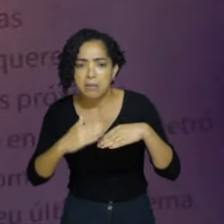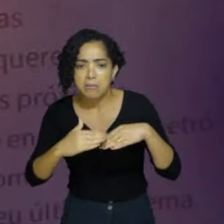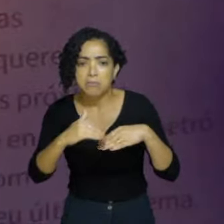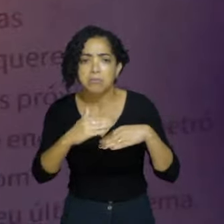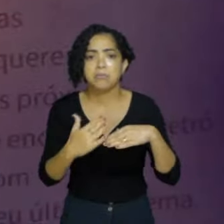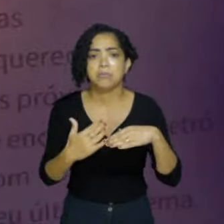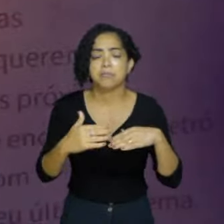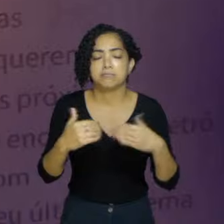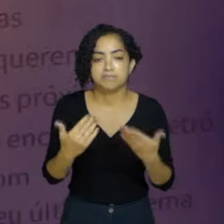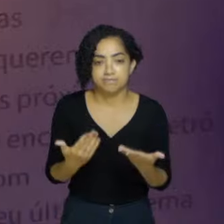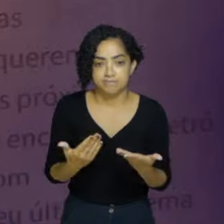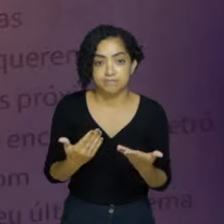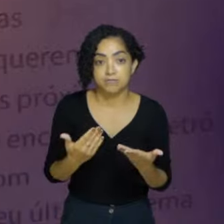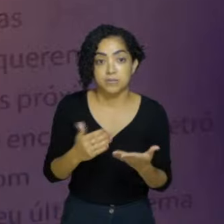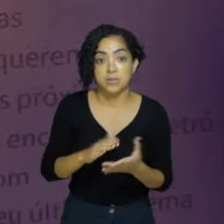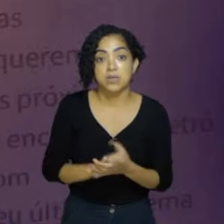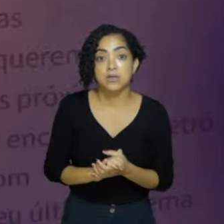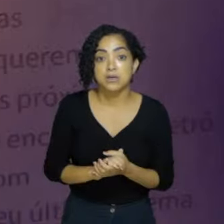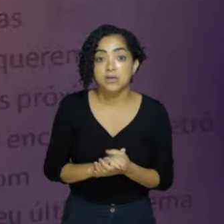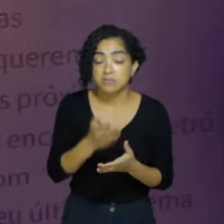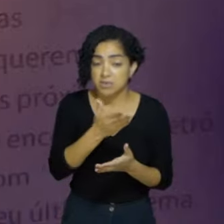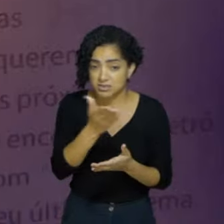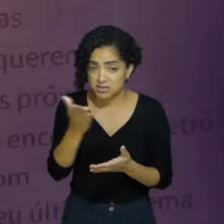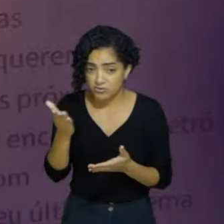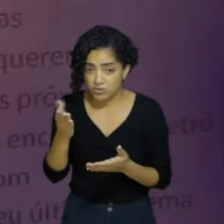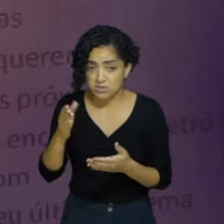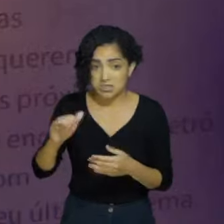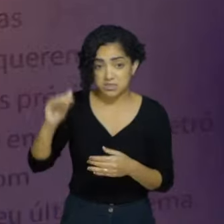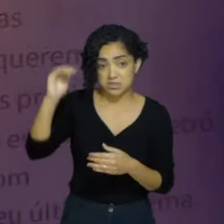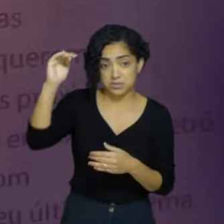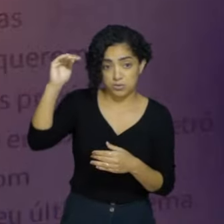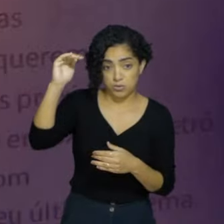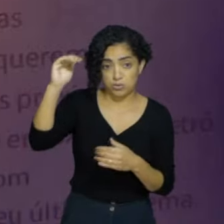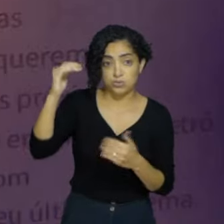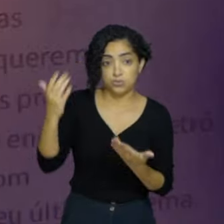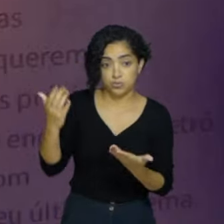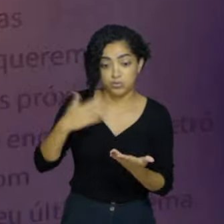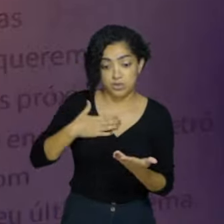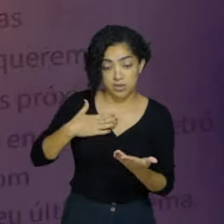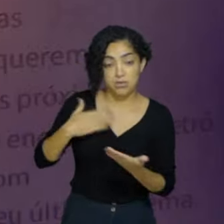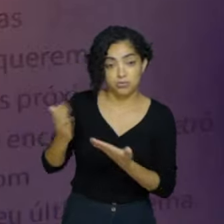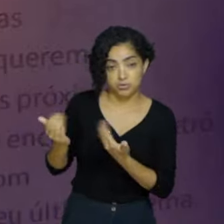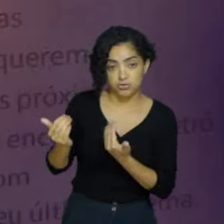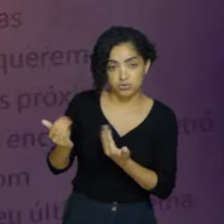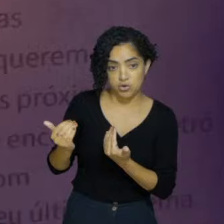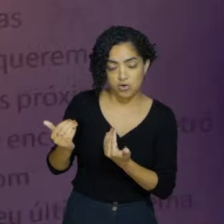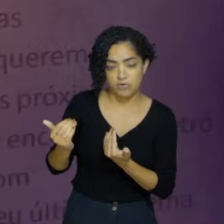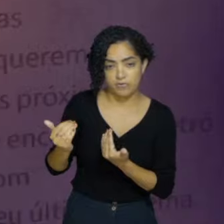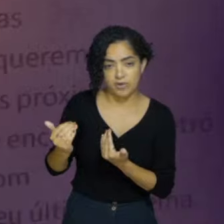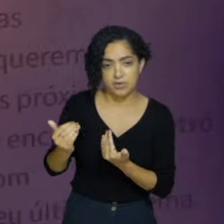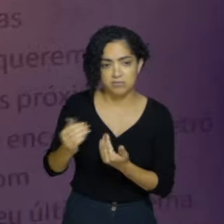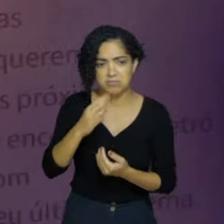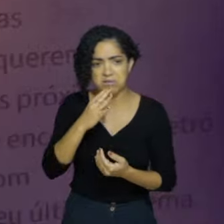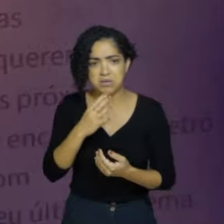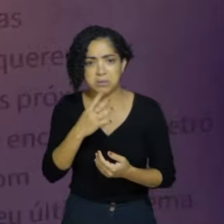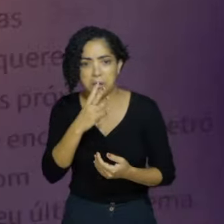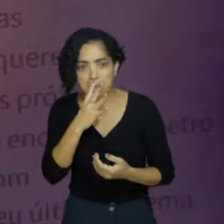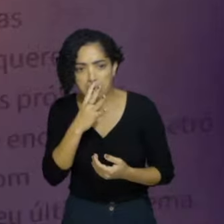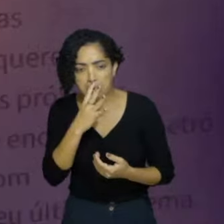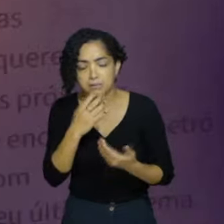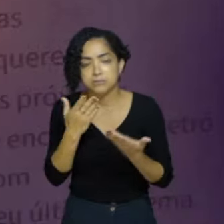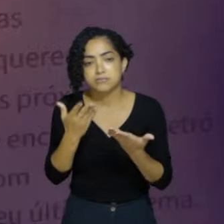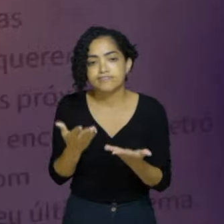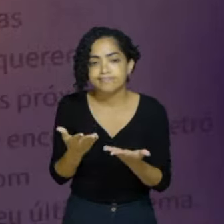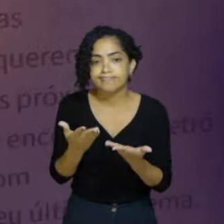os senhores me desculpem a baixaria, mas se os senhores que são adultos aqui, eu sou a mais jovem, se escandalizam com esses termos sendo ditos na